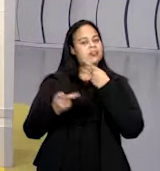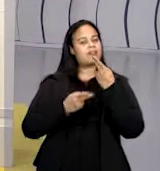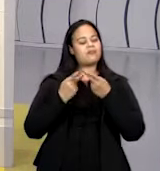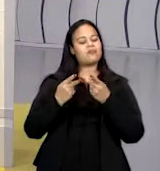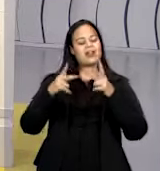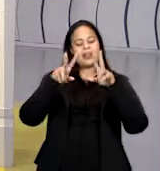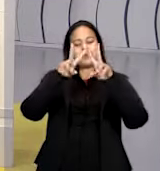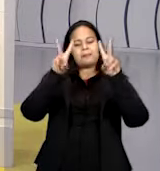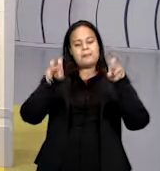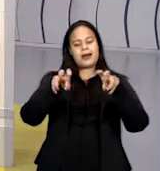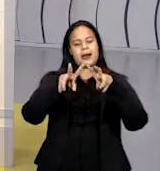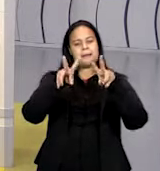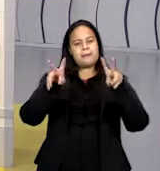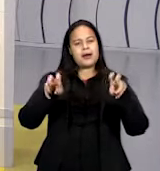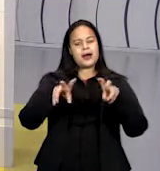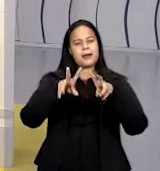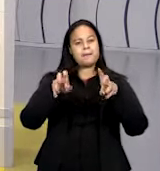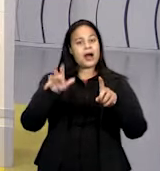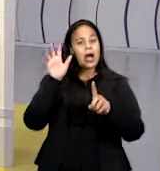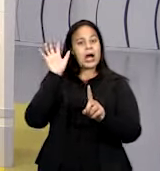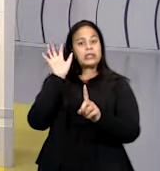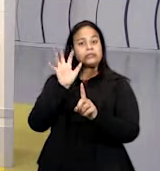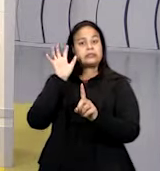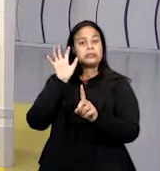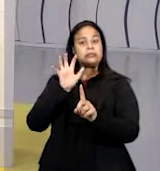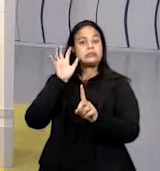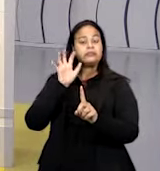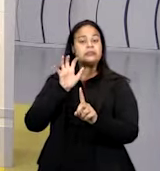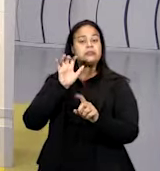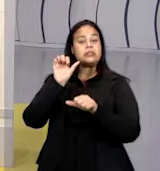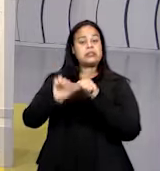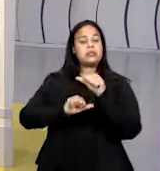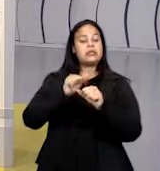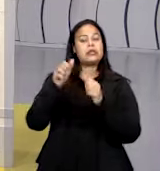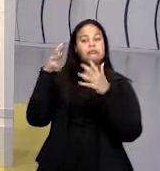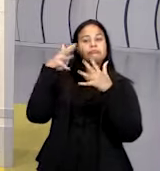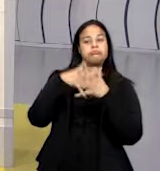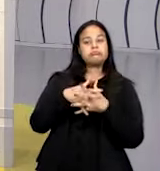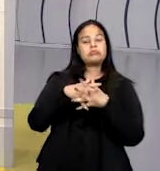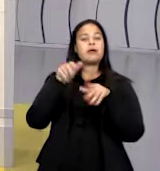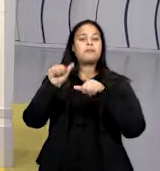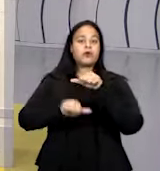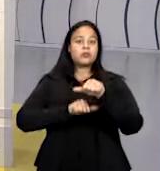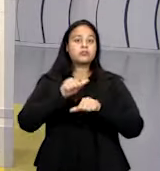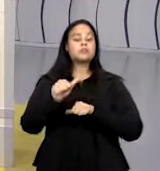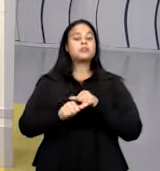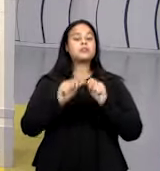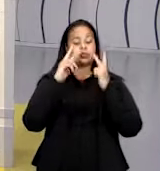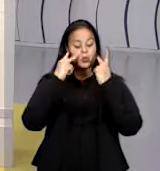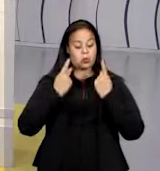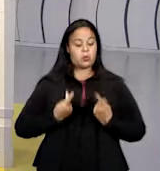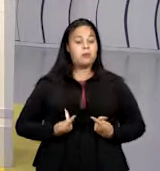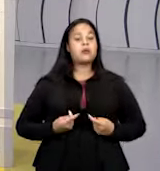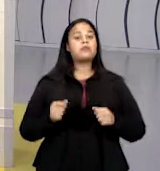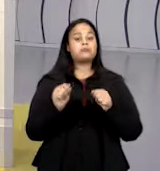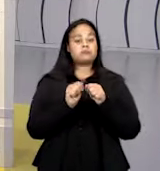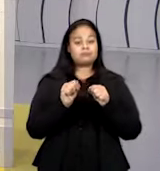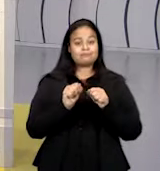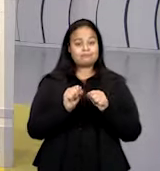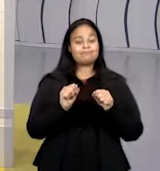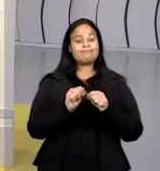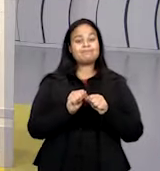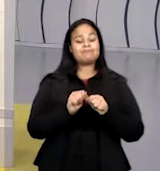aula, dessa interferência, dessas modificações que o ser humano faz